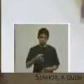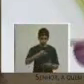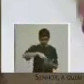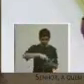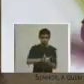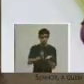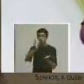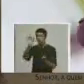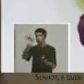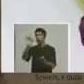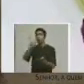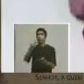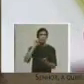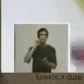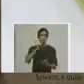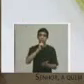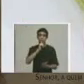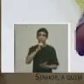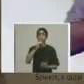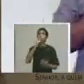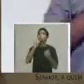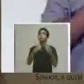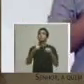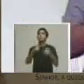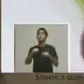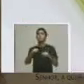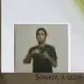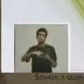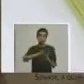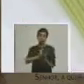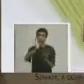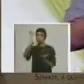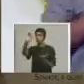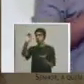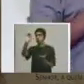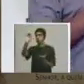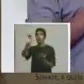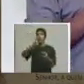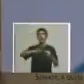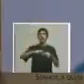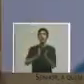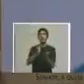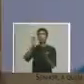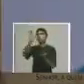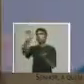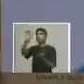Bíblia Sagrada, tem a resposta que você precisa. Tem a palavra que revoluciona a sua vida.